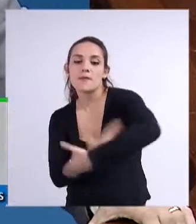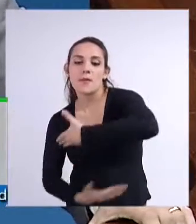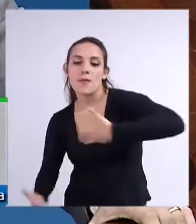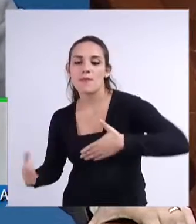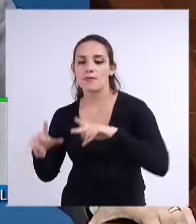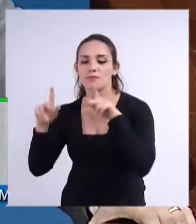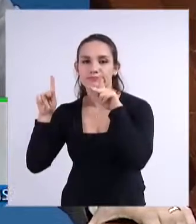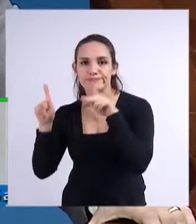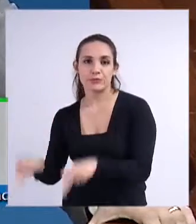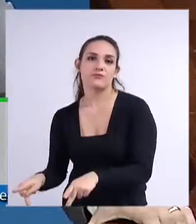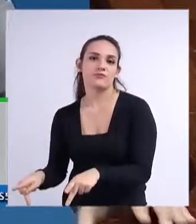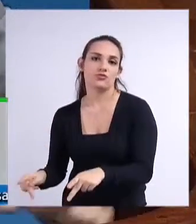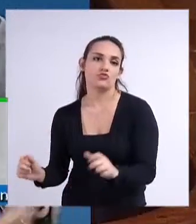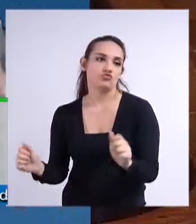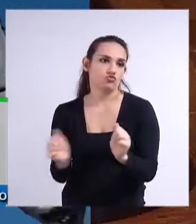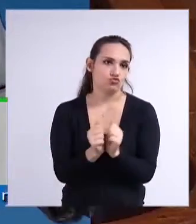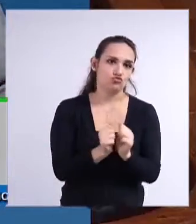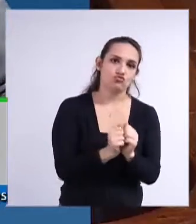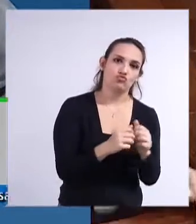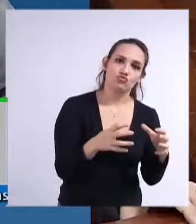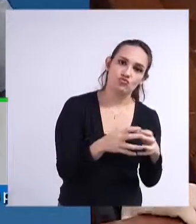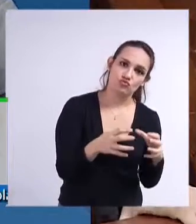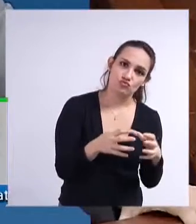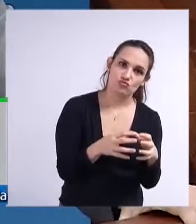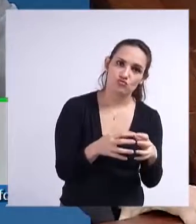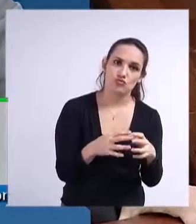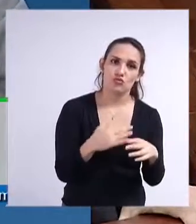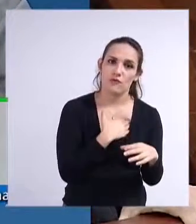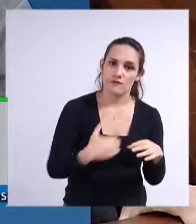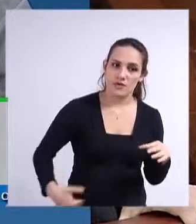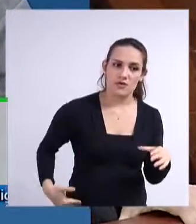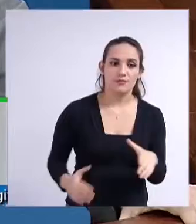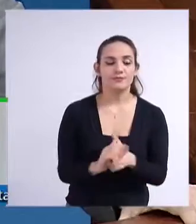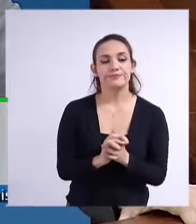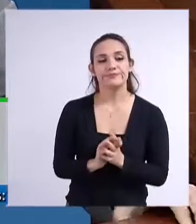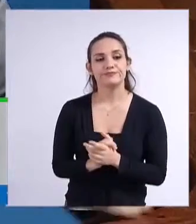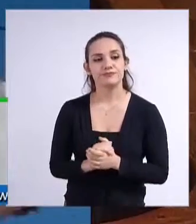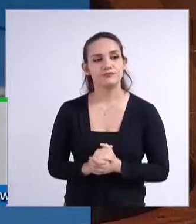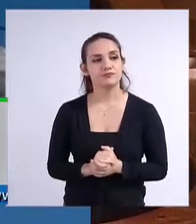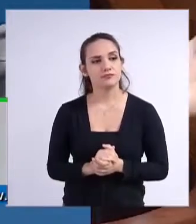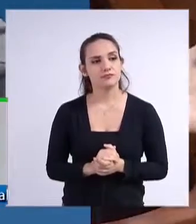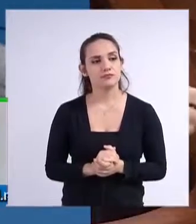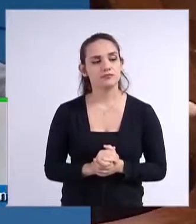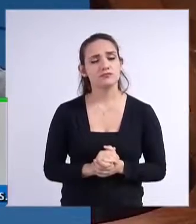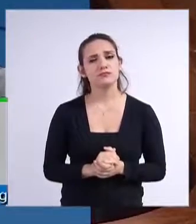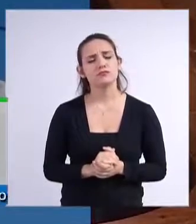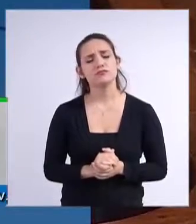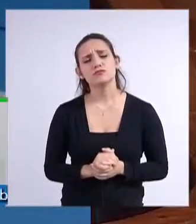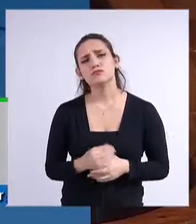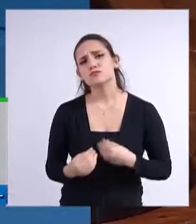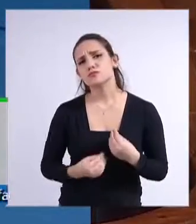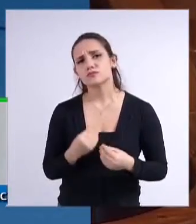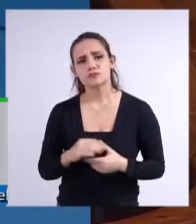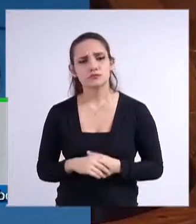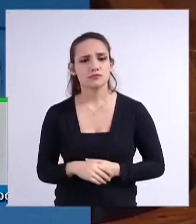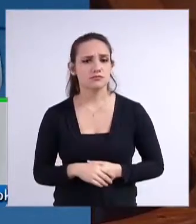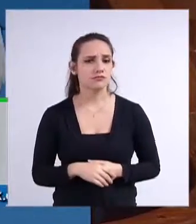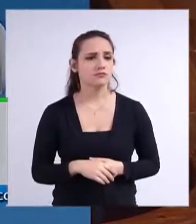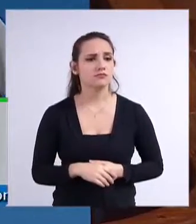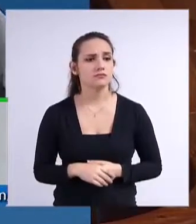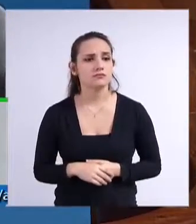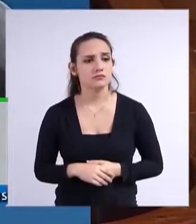população. E o envolvimento da população é necessário ter...